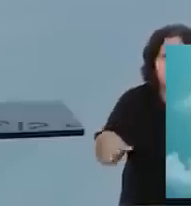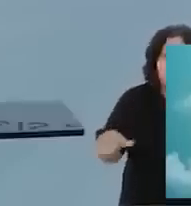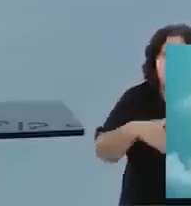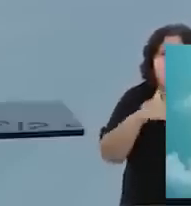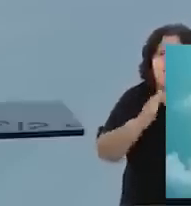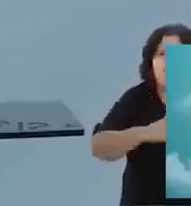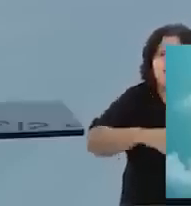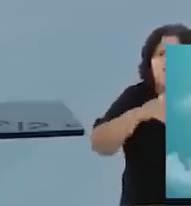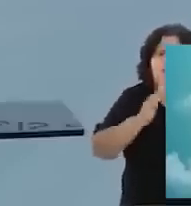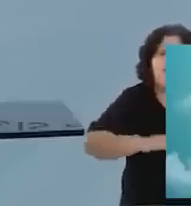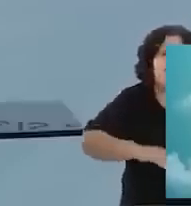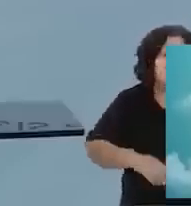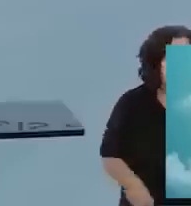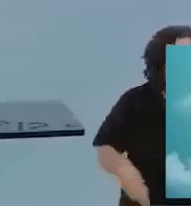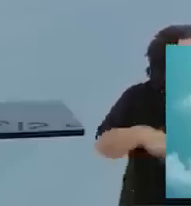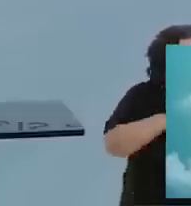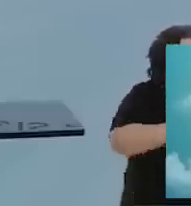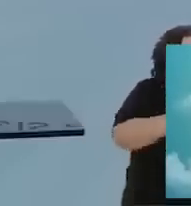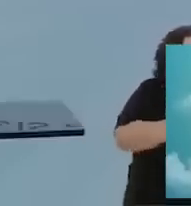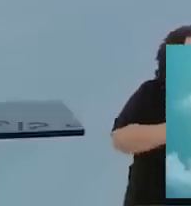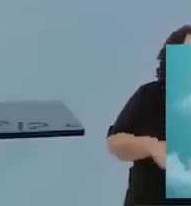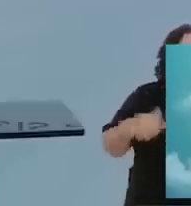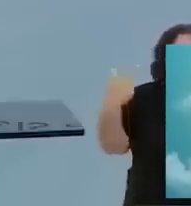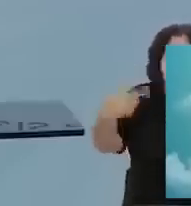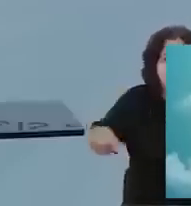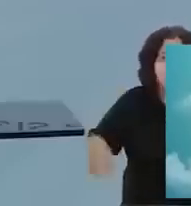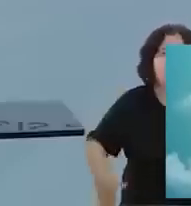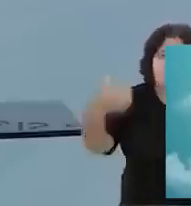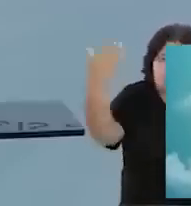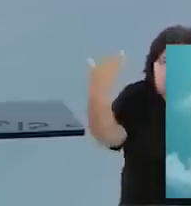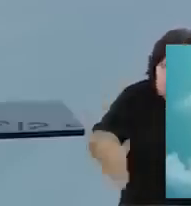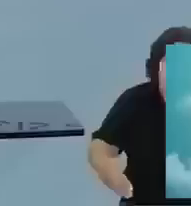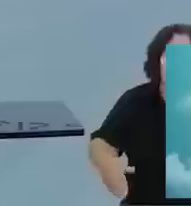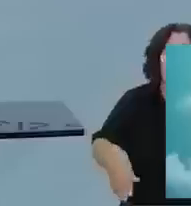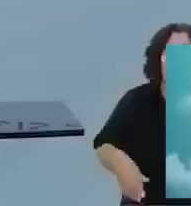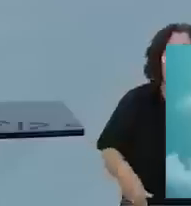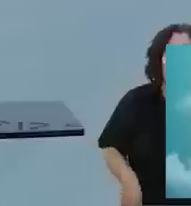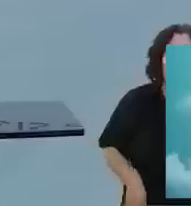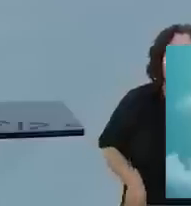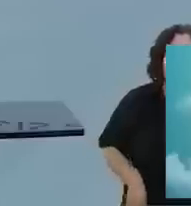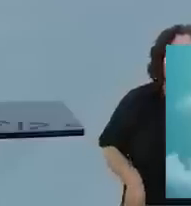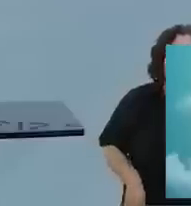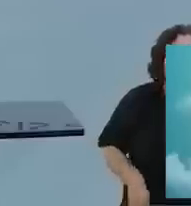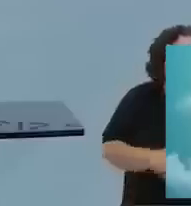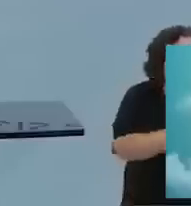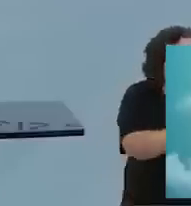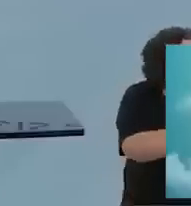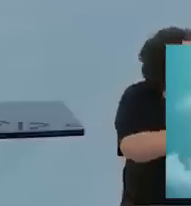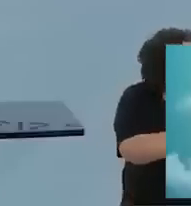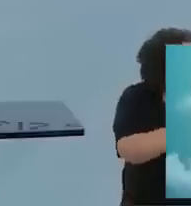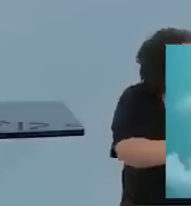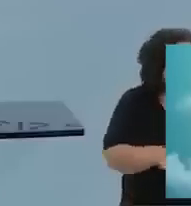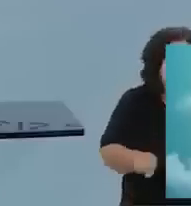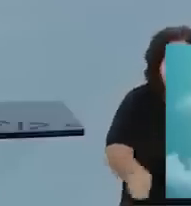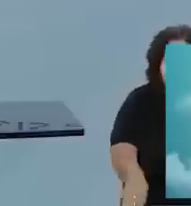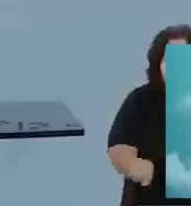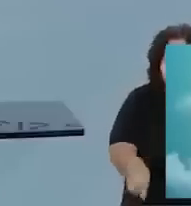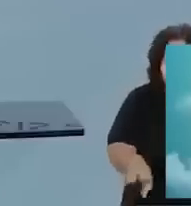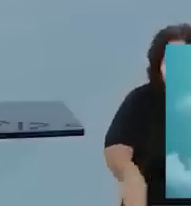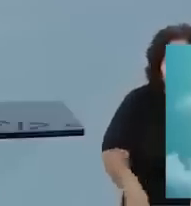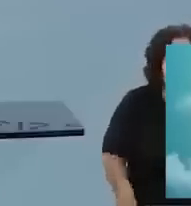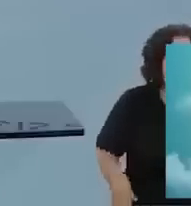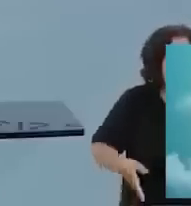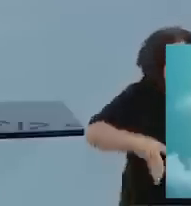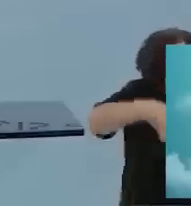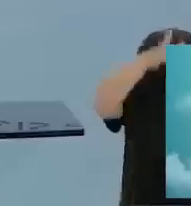base doutrinária e depois fazer a aplicação prática do seu ensino. E a partir do capítulo 12 de